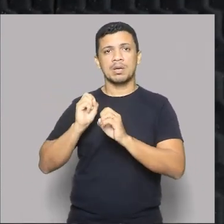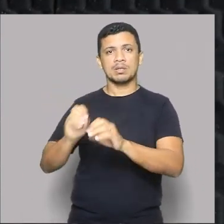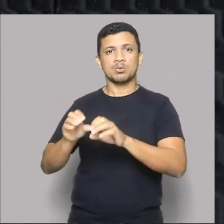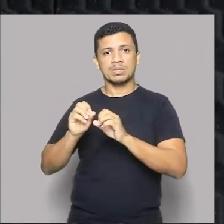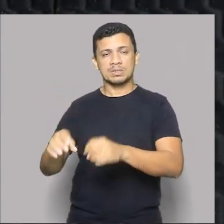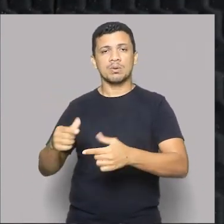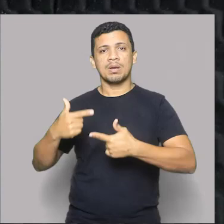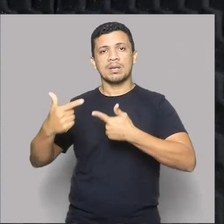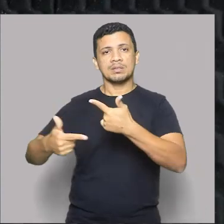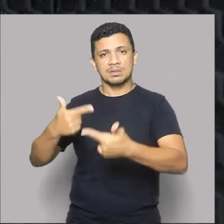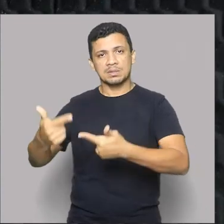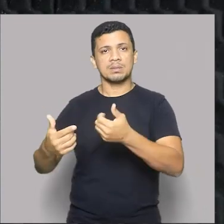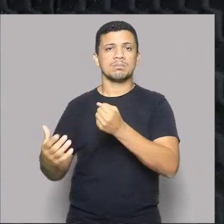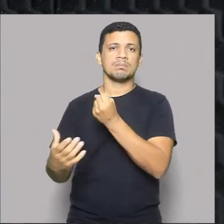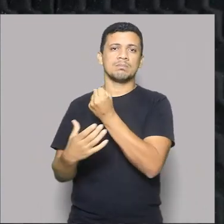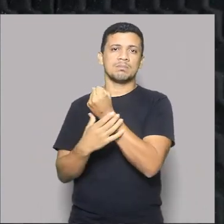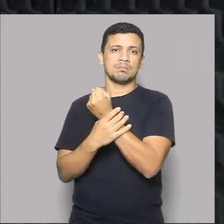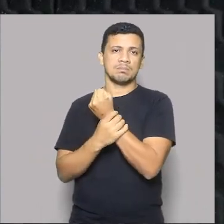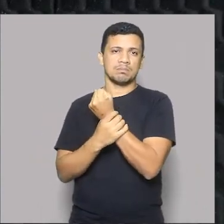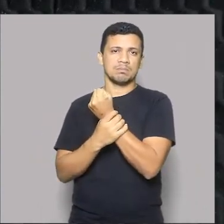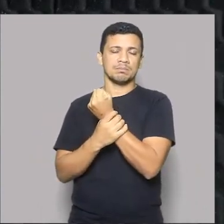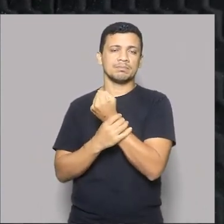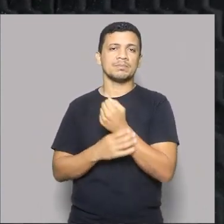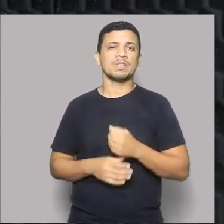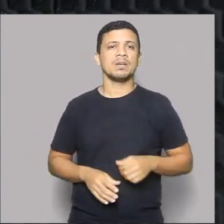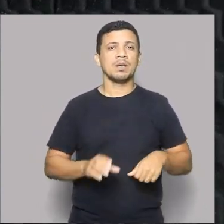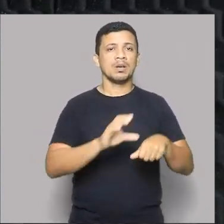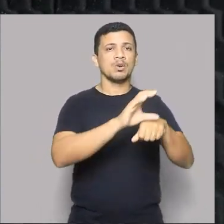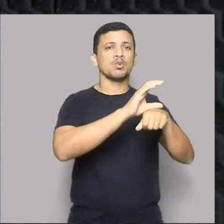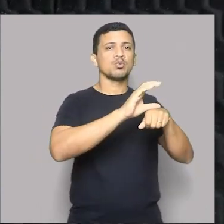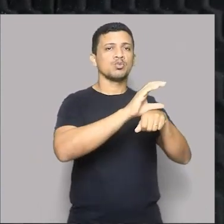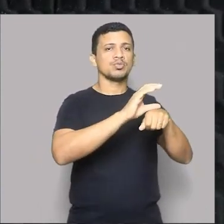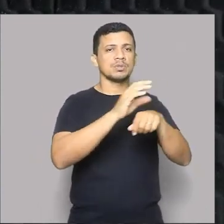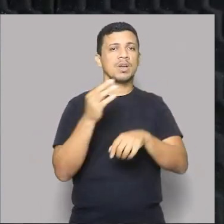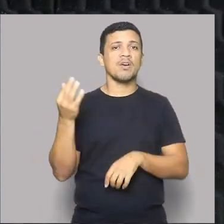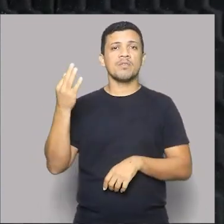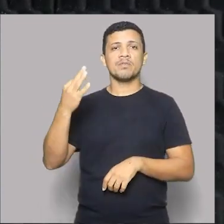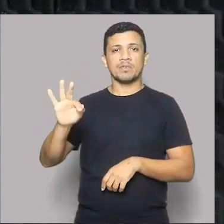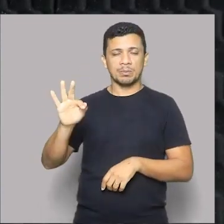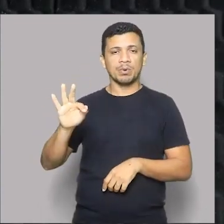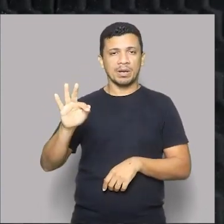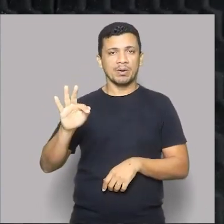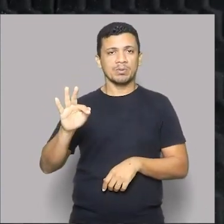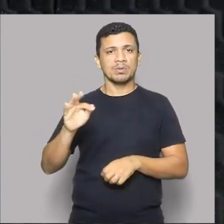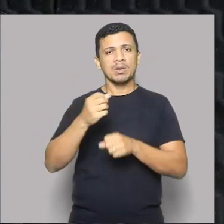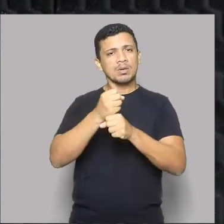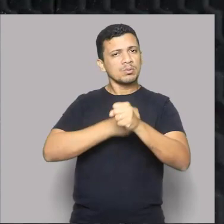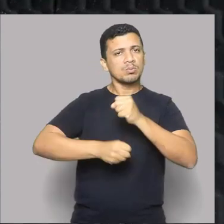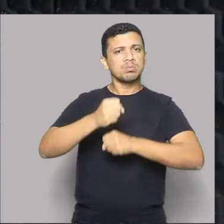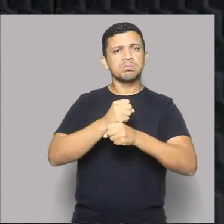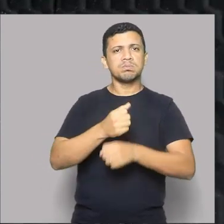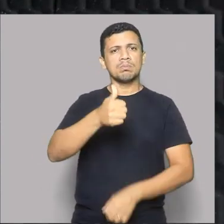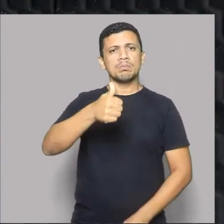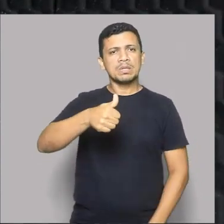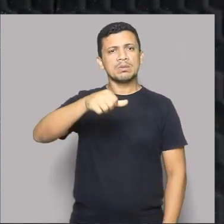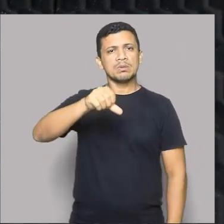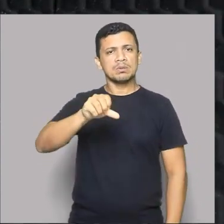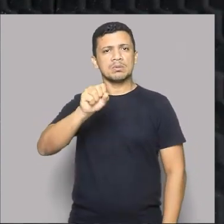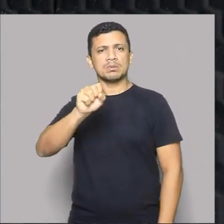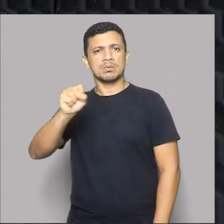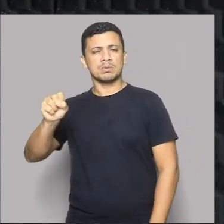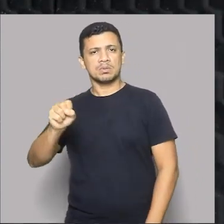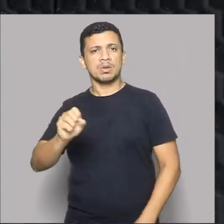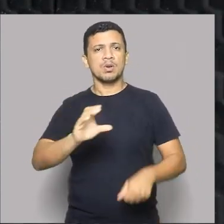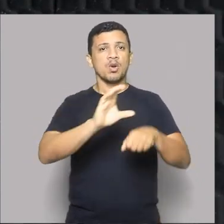de lazer e de segurança. A nossa Constituição Federal, que foi promulgada em 1988, é chamada